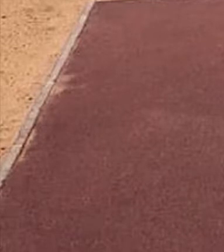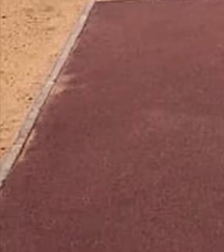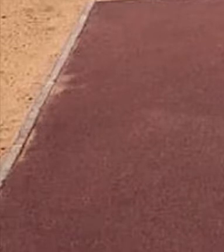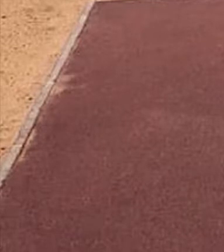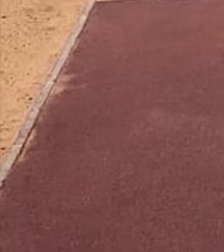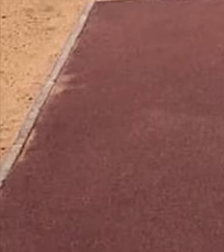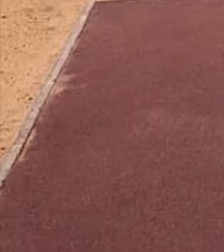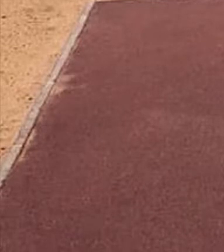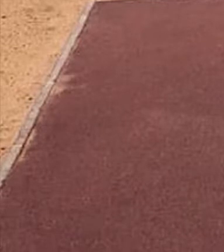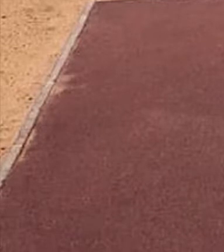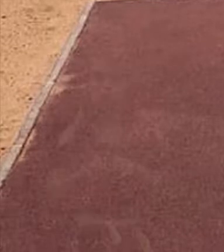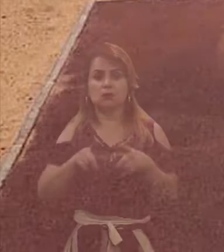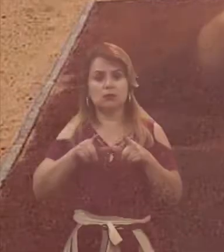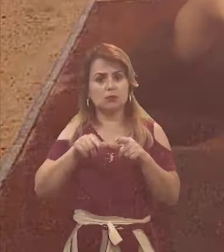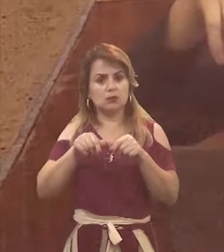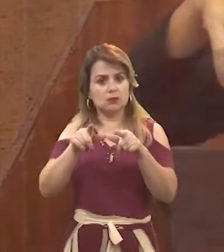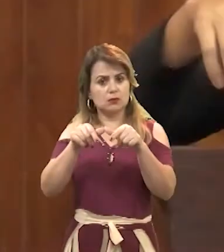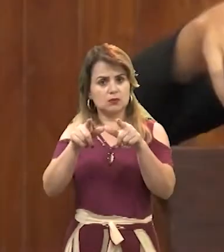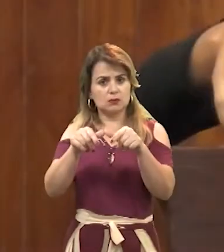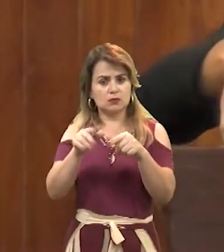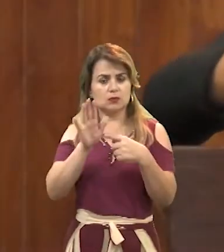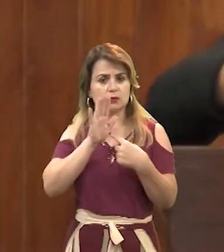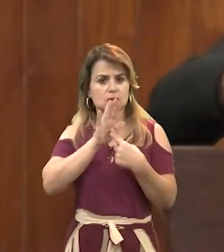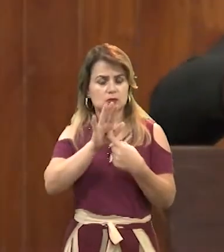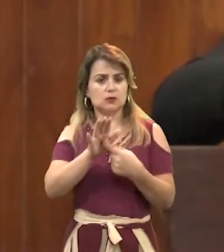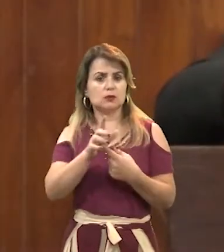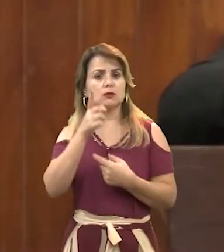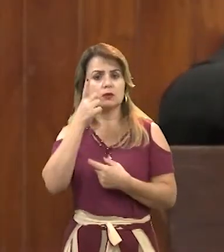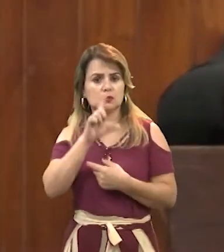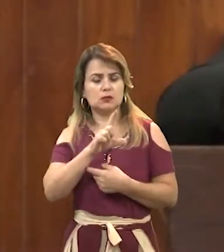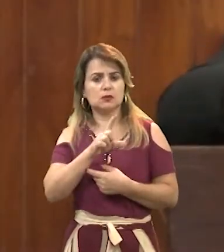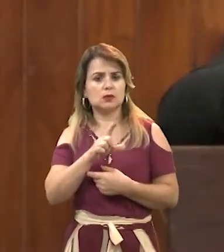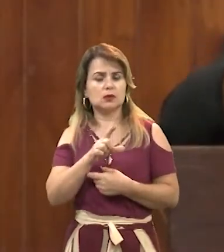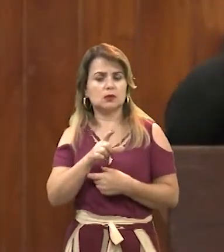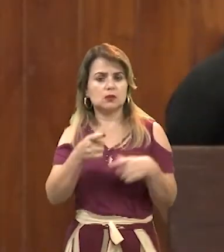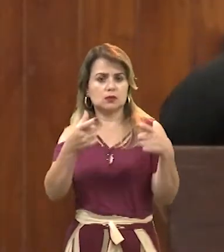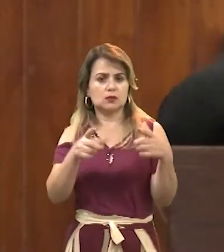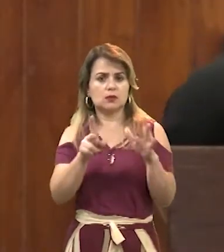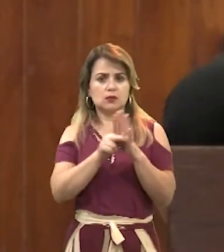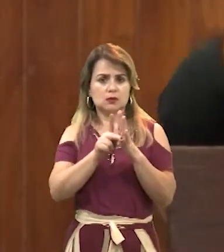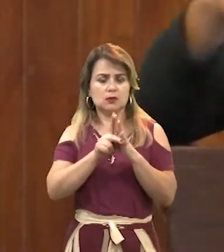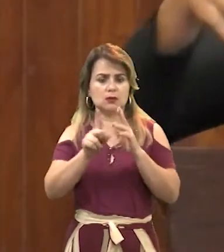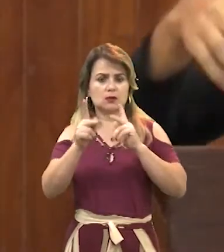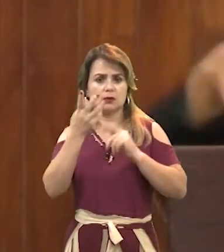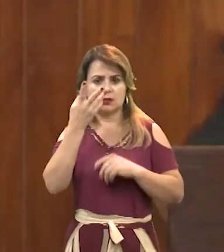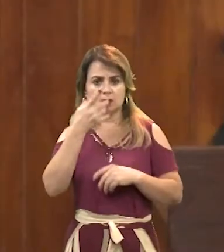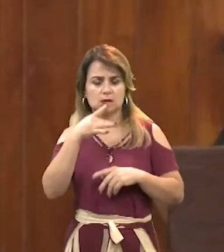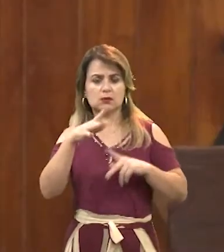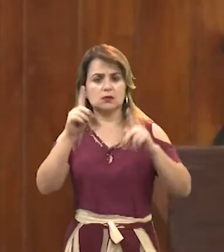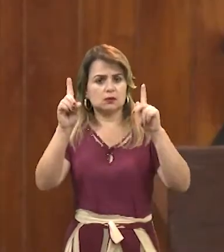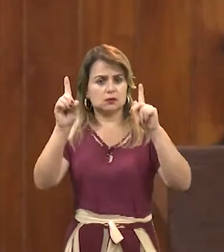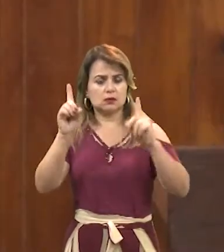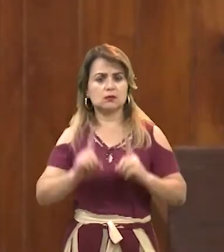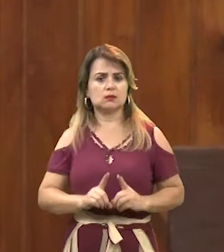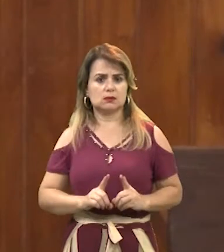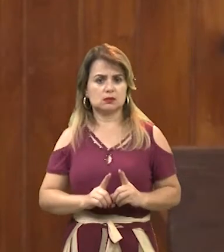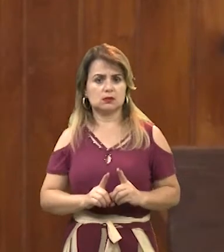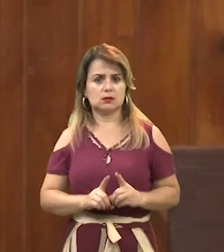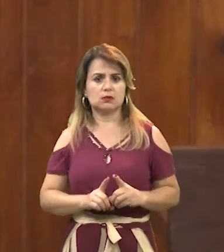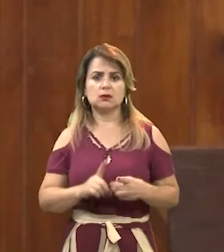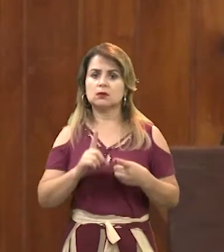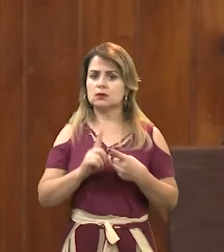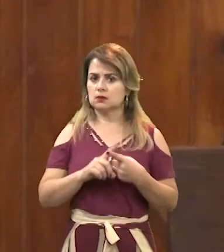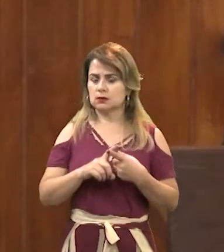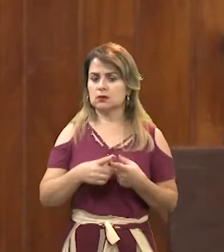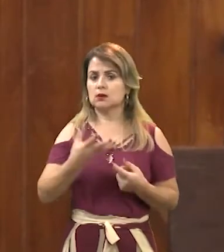falando na cidade de Bauru, deu muito certo, não só para as crianças, mas a felicidade que esses pais ficaram em relação a